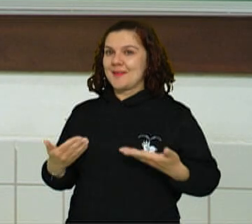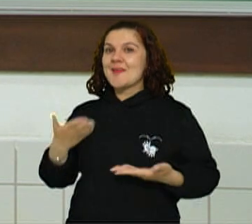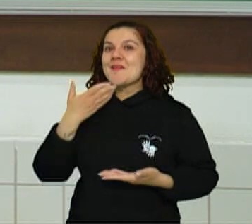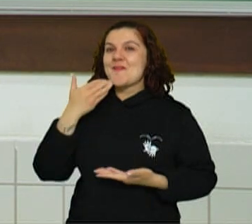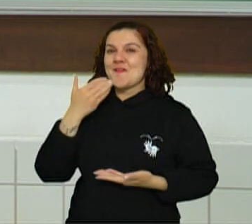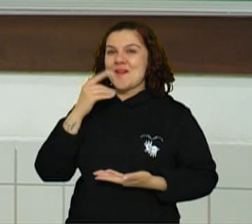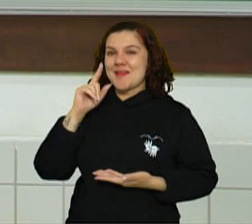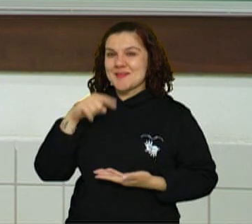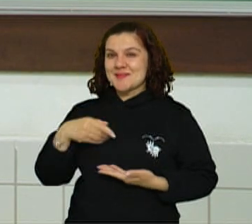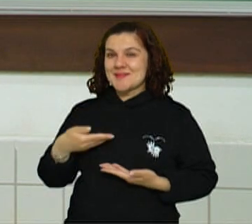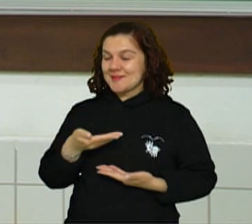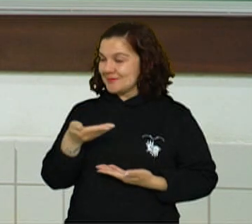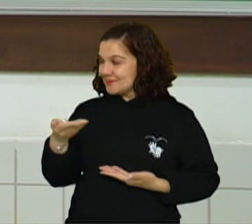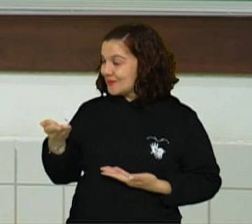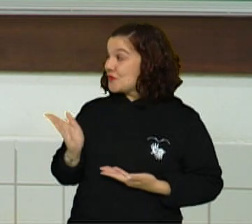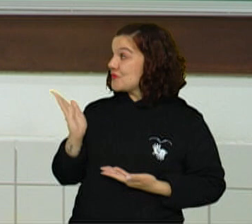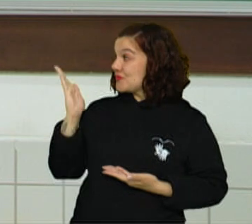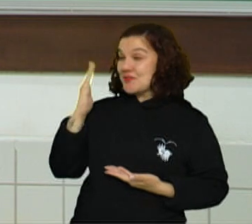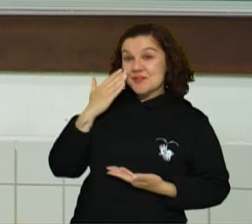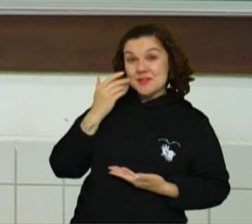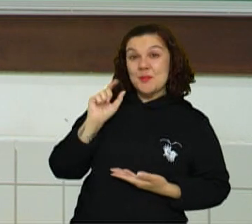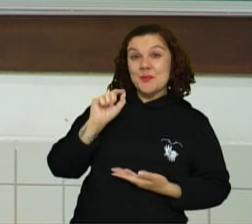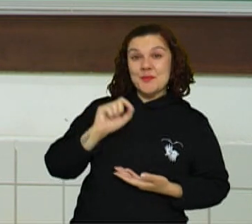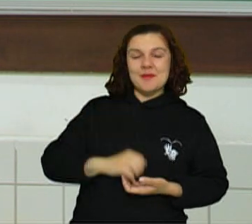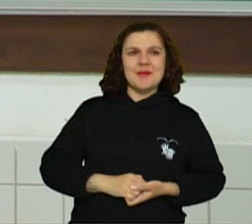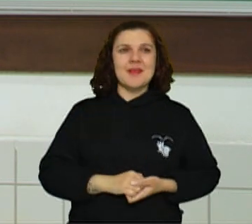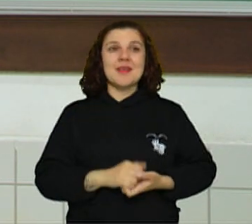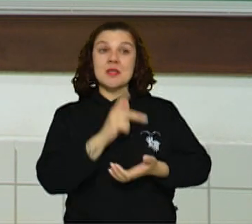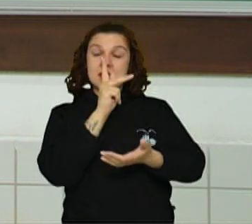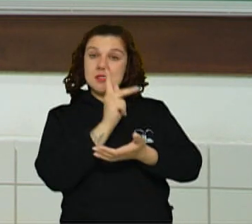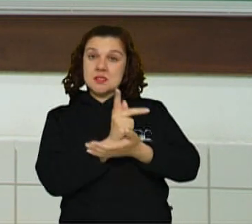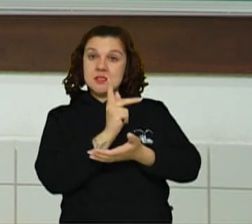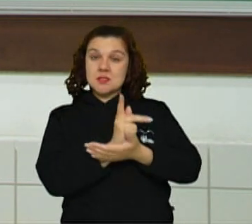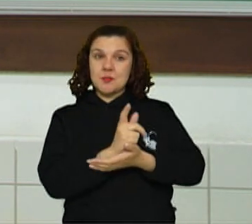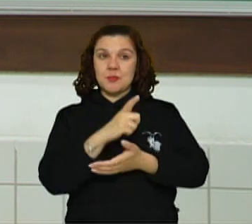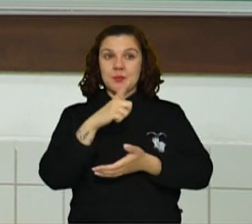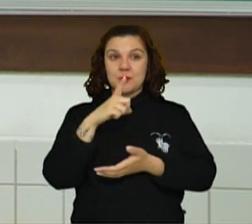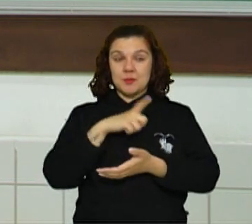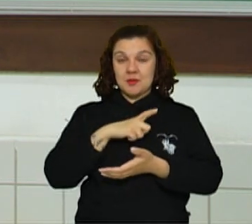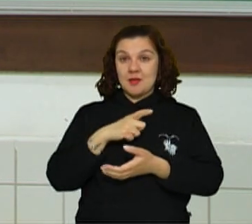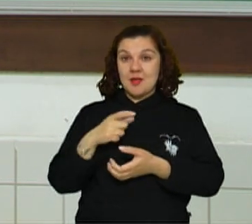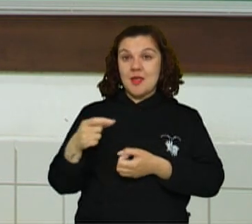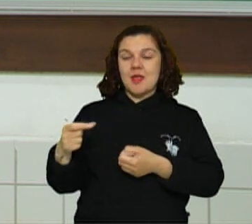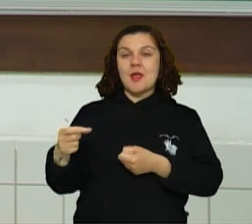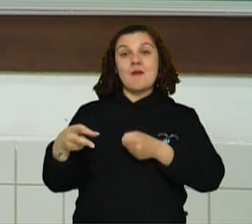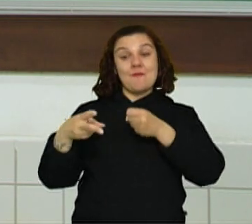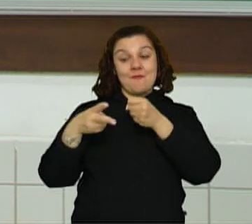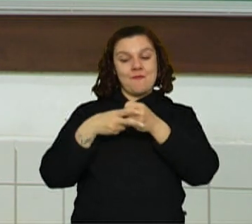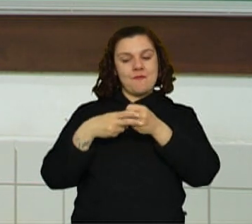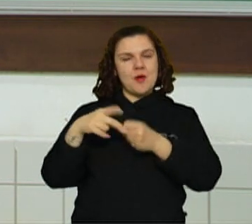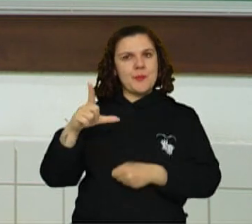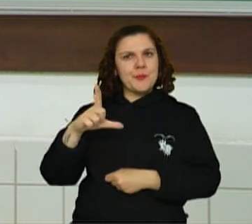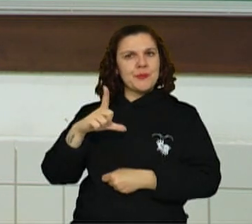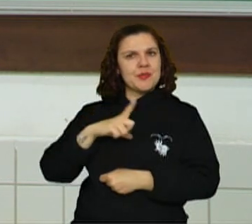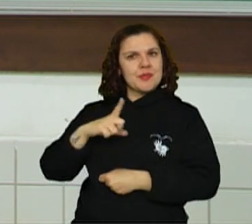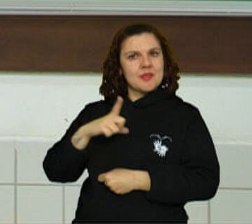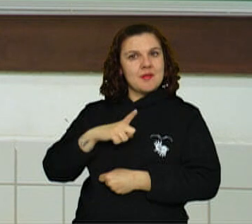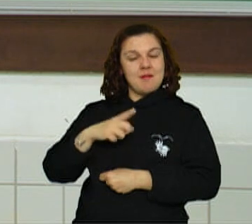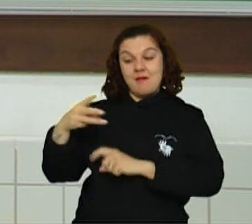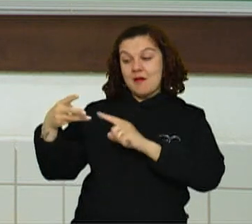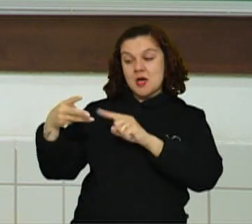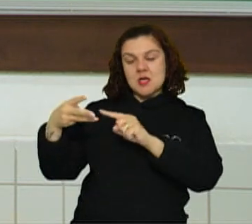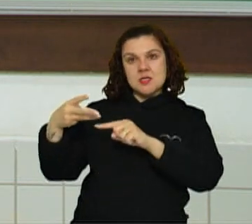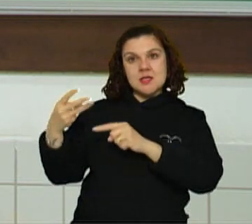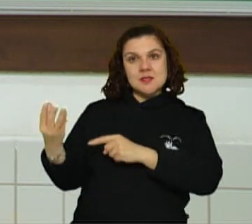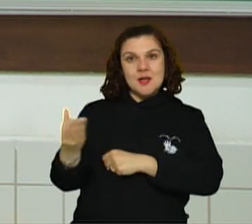Facinho, né, pessoal? Então, nós já sabemos que toda vez que nós estivermos usando o verbo ter, na terceira pessoa do